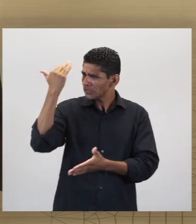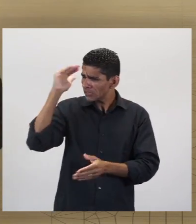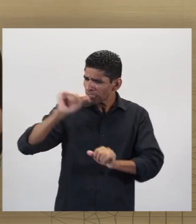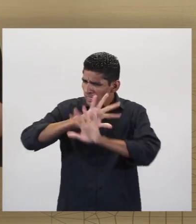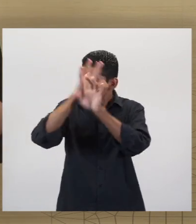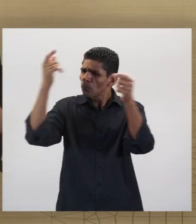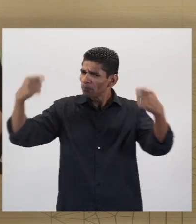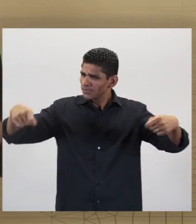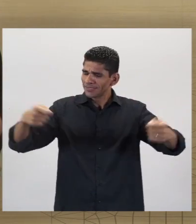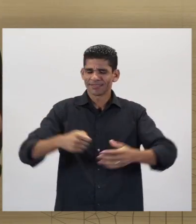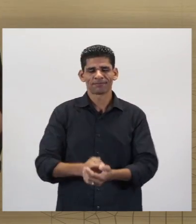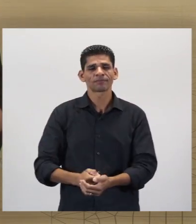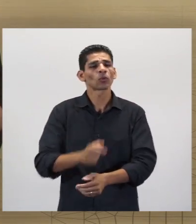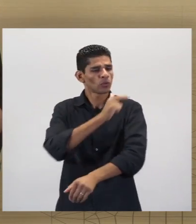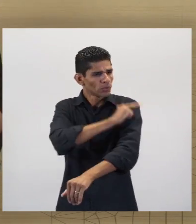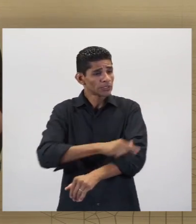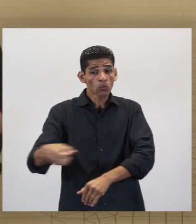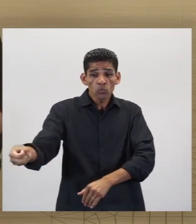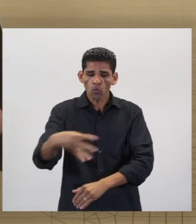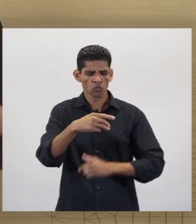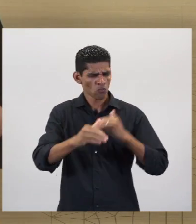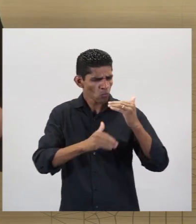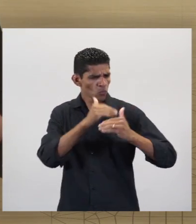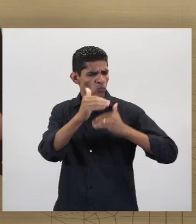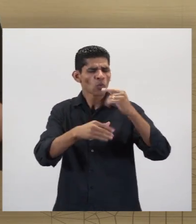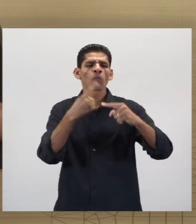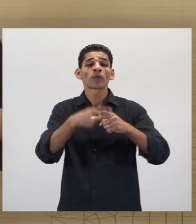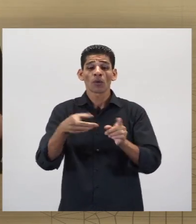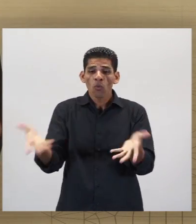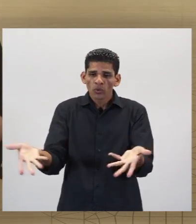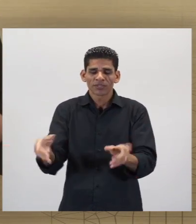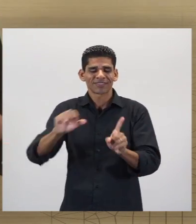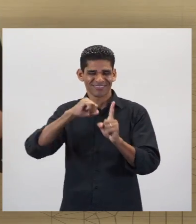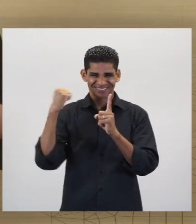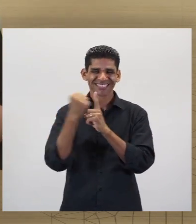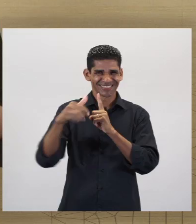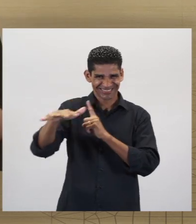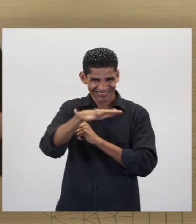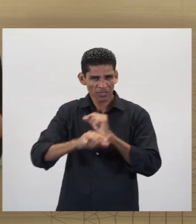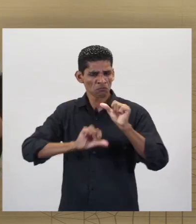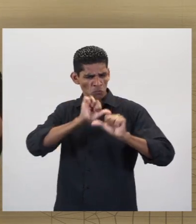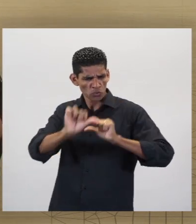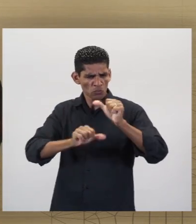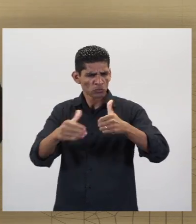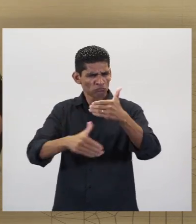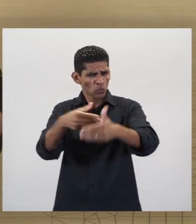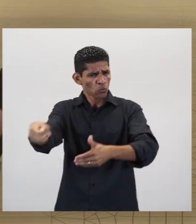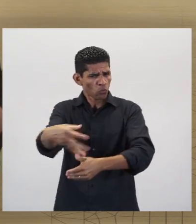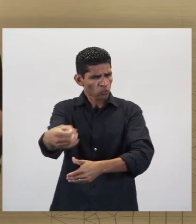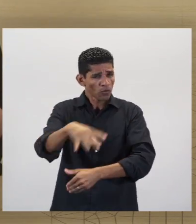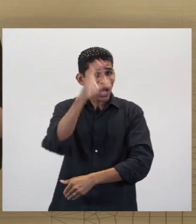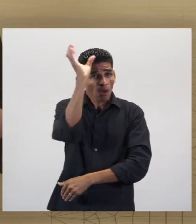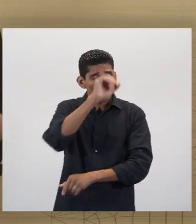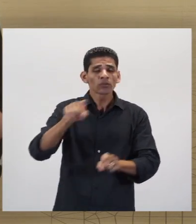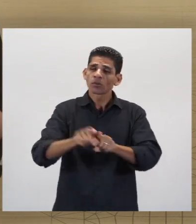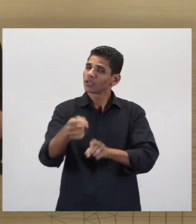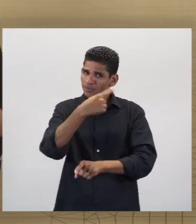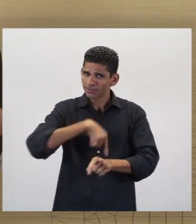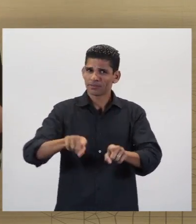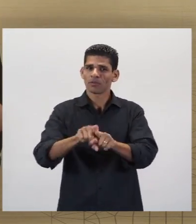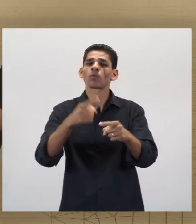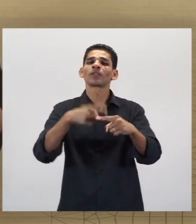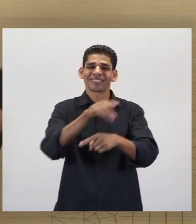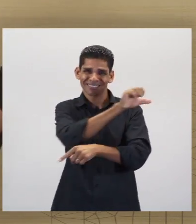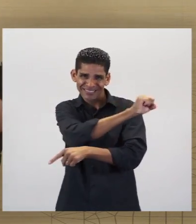sempre ser atualizada em função dos avanços da sociedade e por isso que teremos nesse semestre essa disciplina de Filosofia da Educação, para que